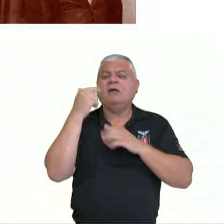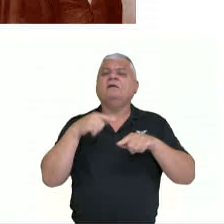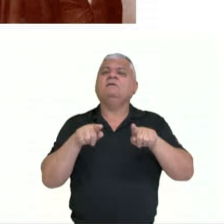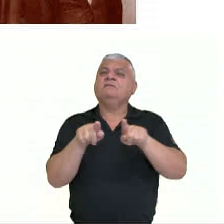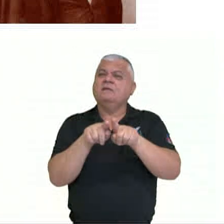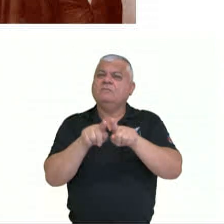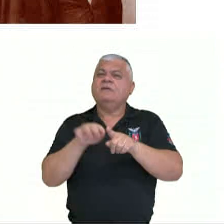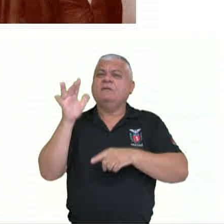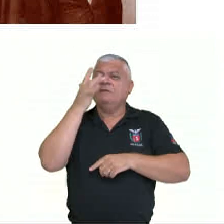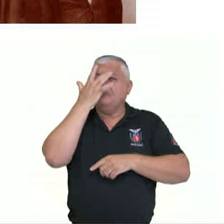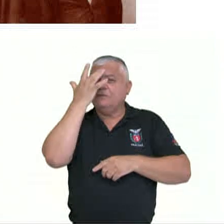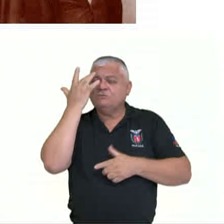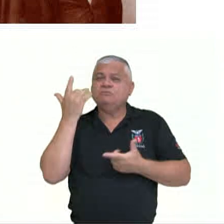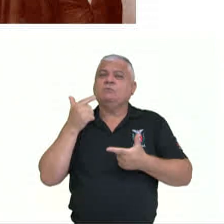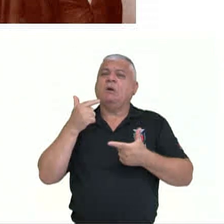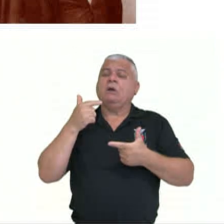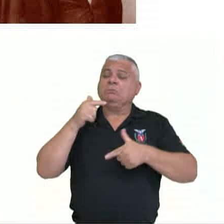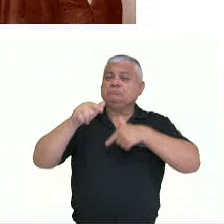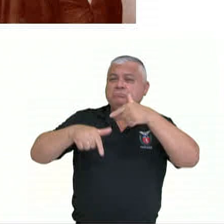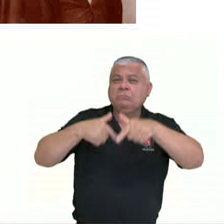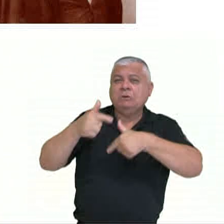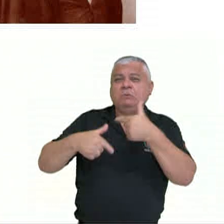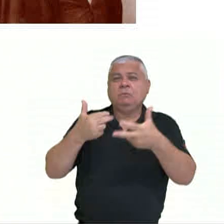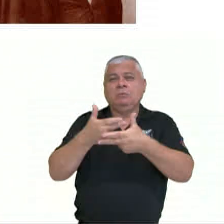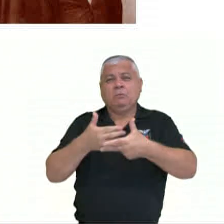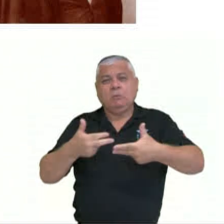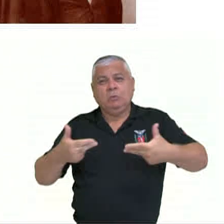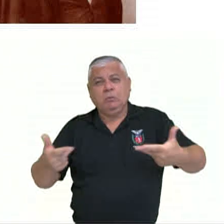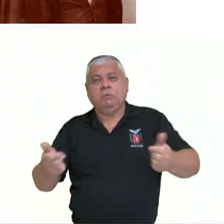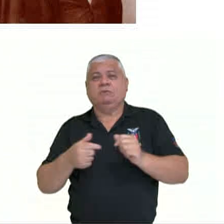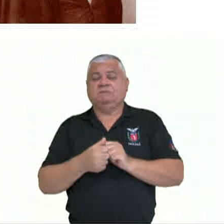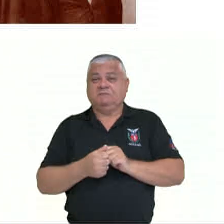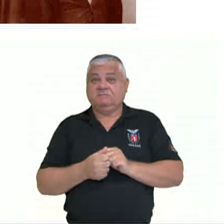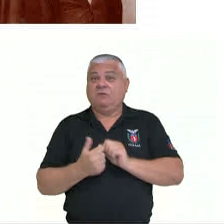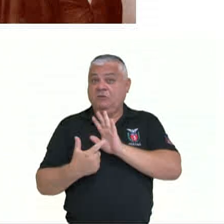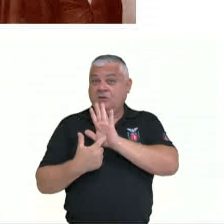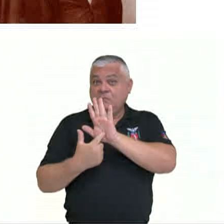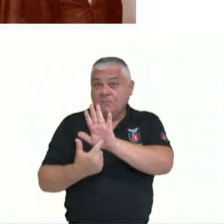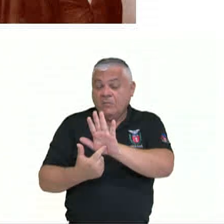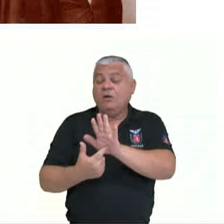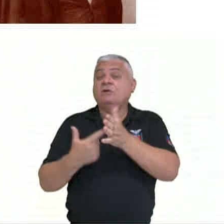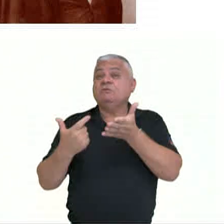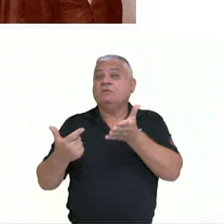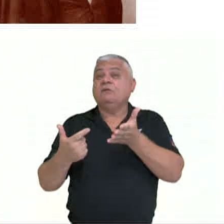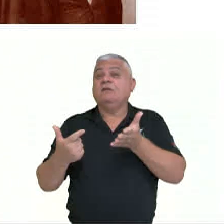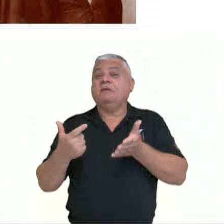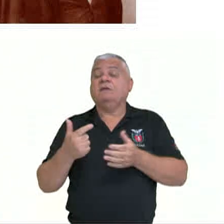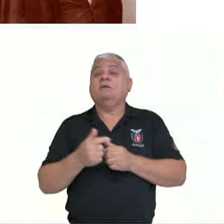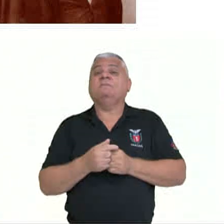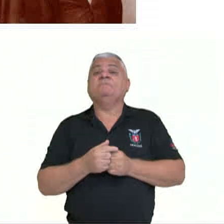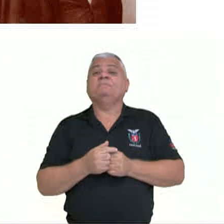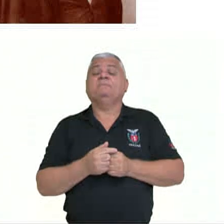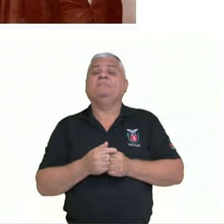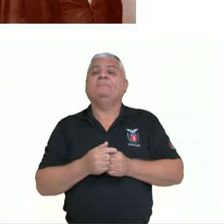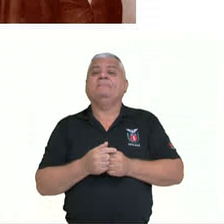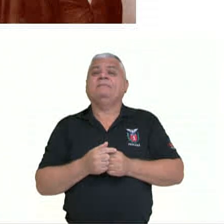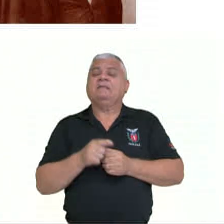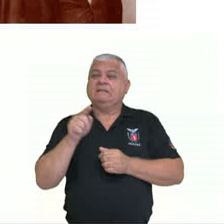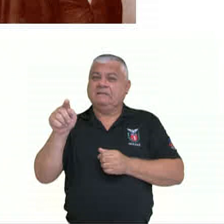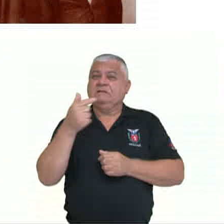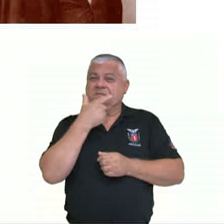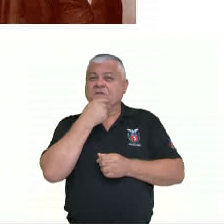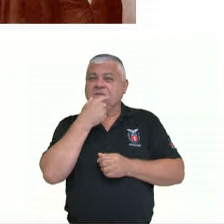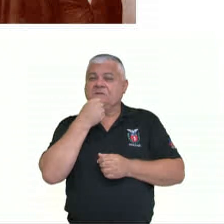atenção pelos conteúdos sociais e humanos rural da vida, fazer com que o trivial servisse para exprimir o sublime. Pessoal, ele pintou